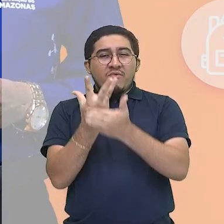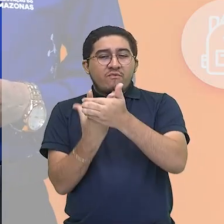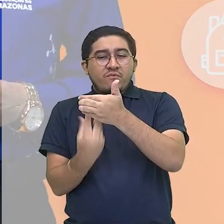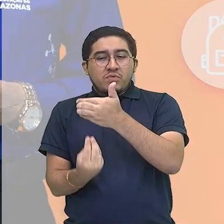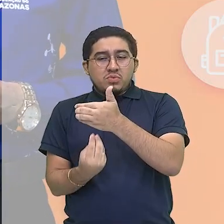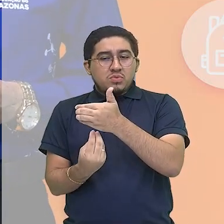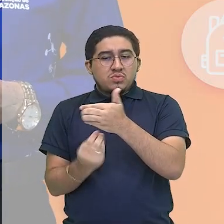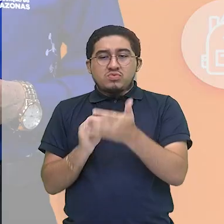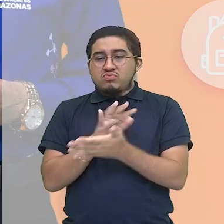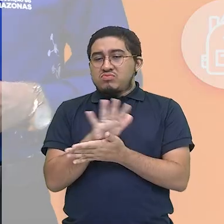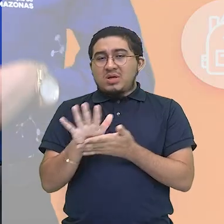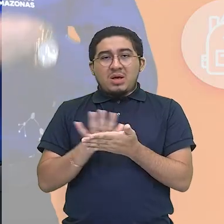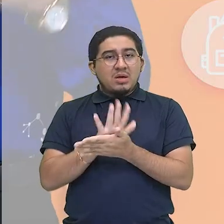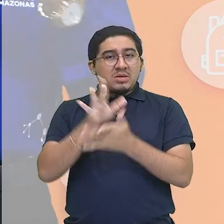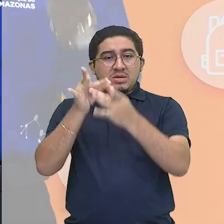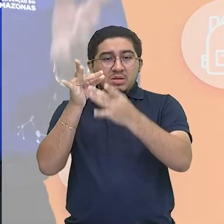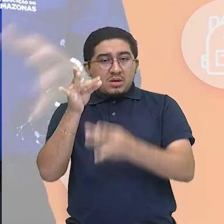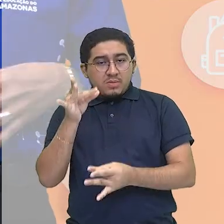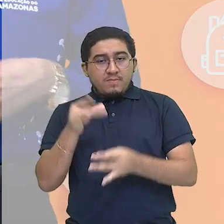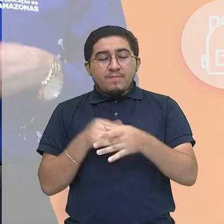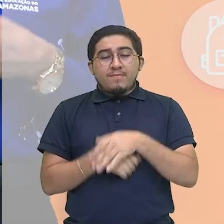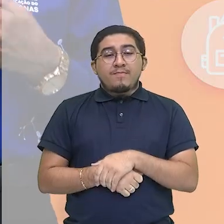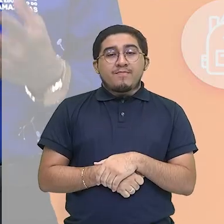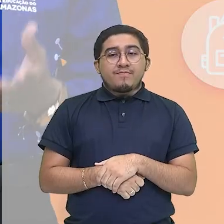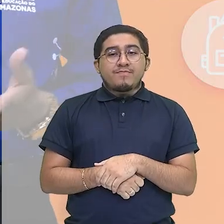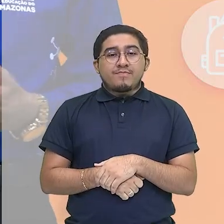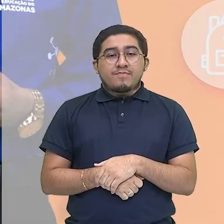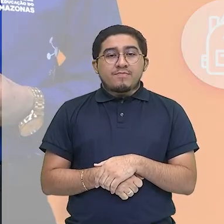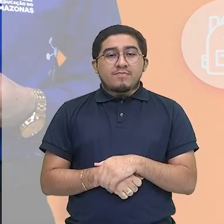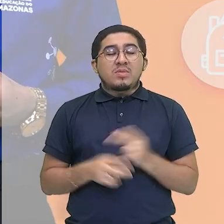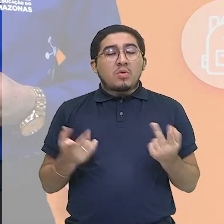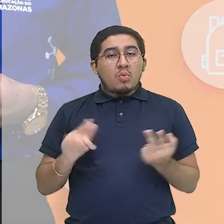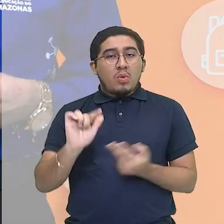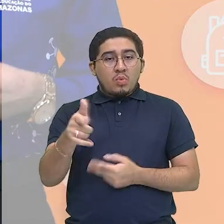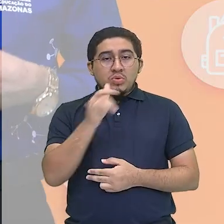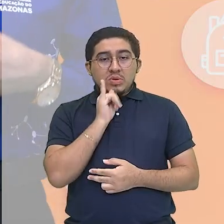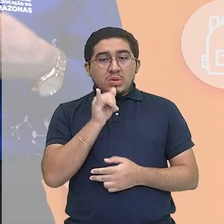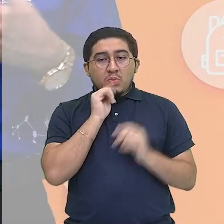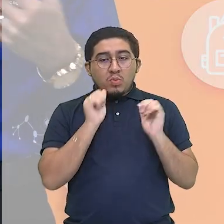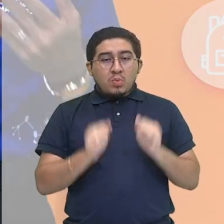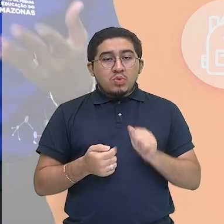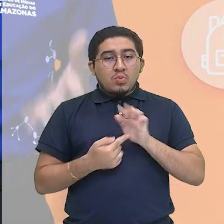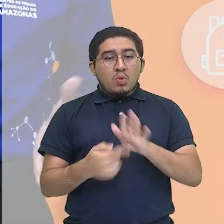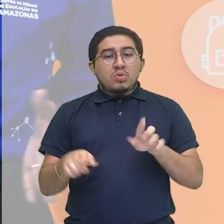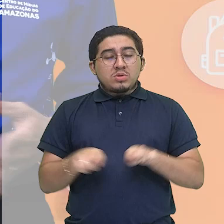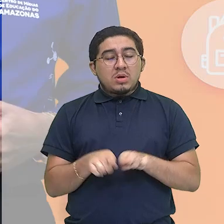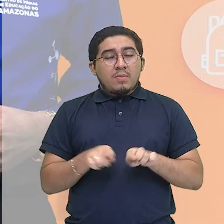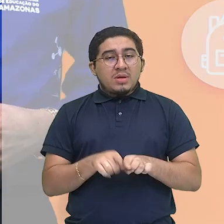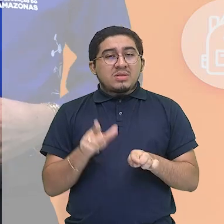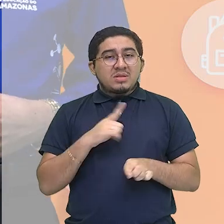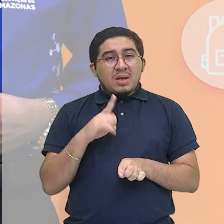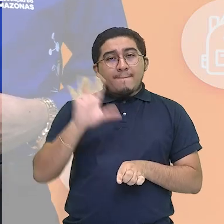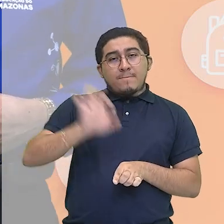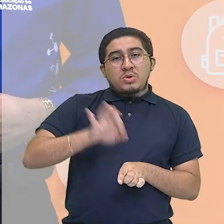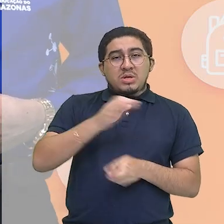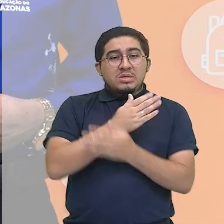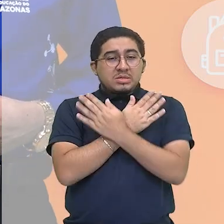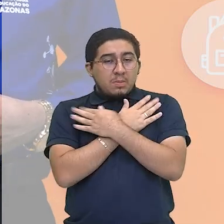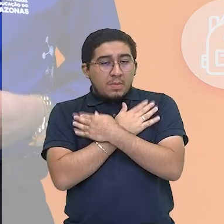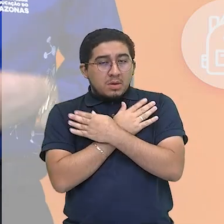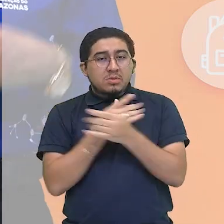está detalhado. Bem como outros exemplos que nós podemos dar aqui, taxa de desemprego,